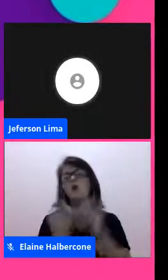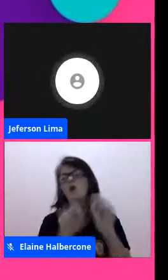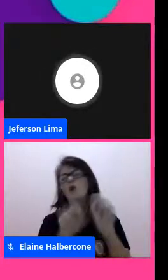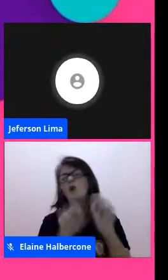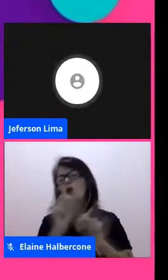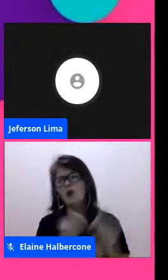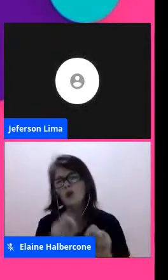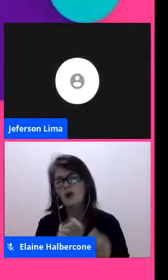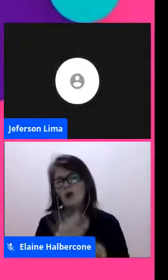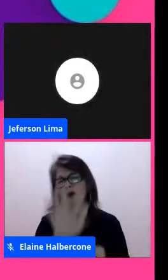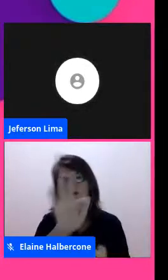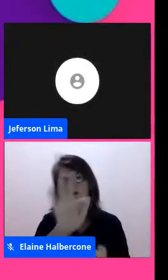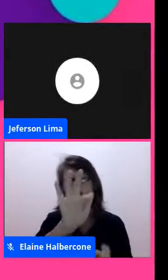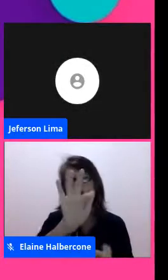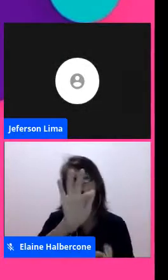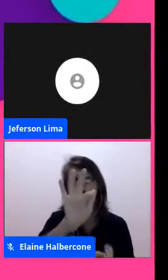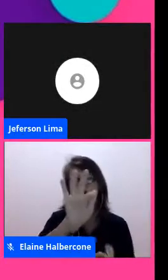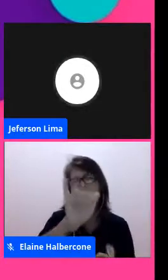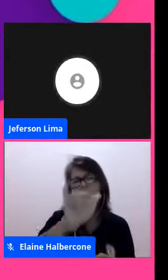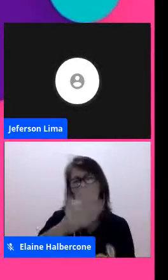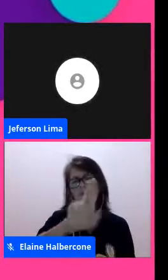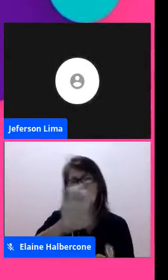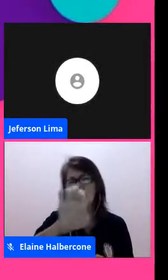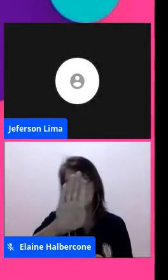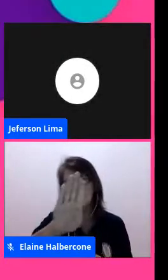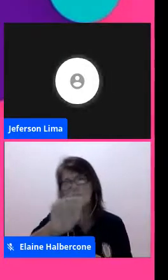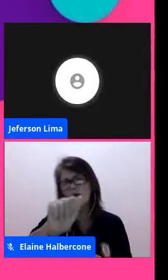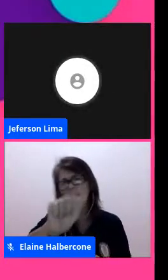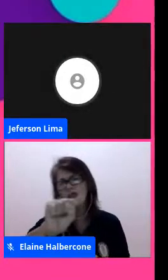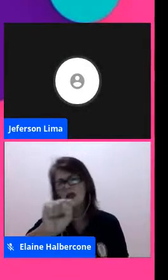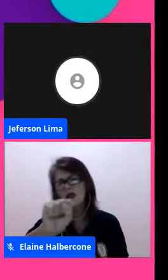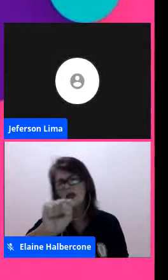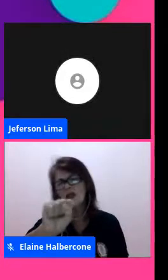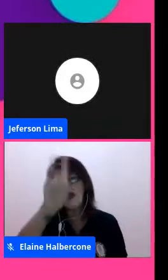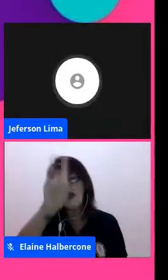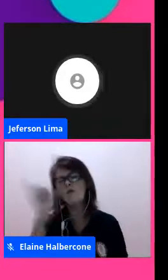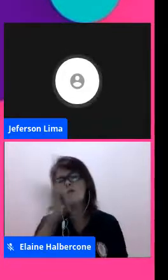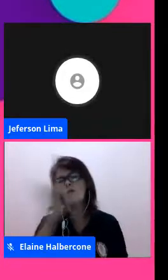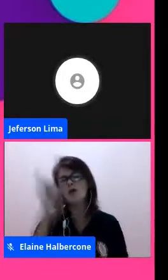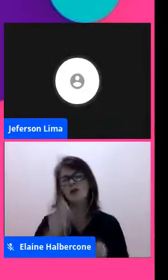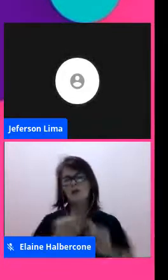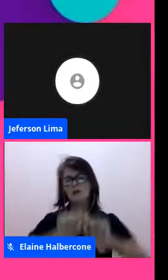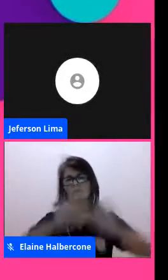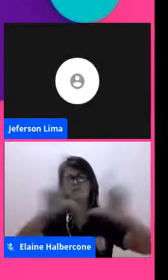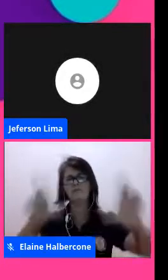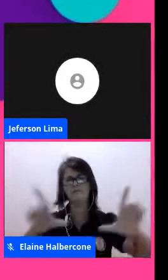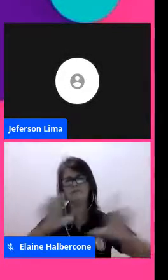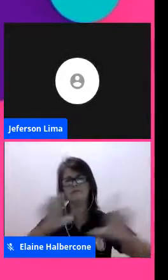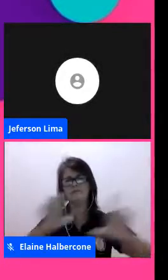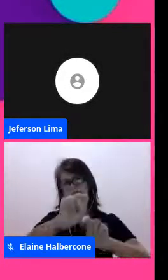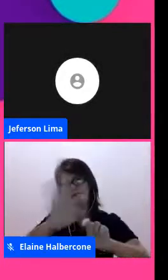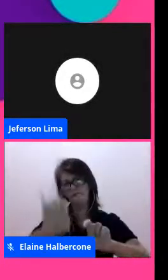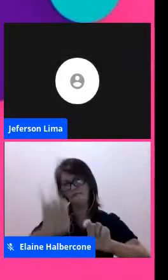tão interessante? Deixa eu abrir aqui o site dele e compartilhar minha tela.